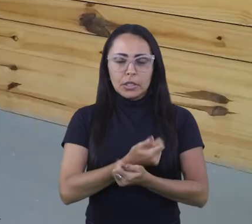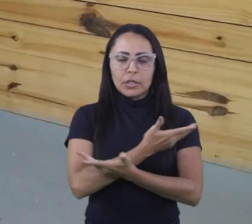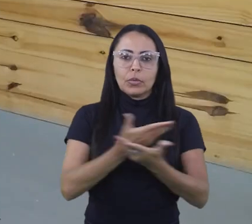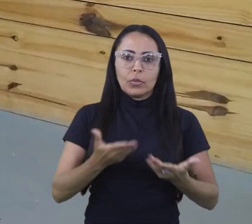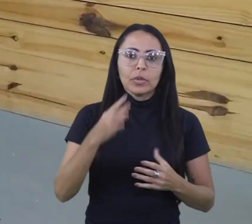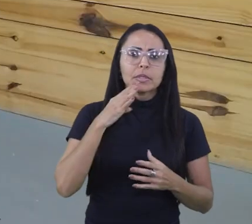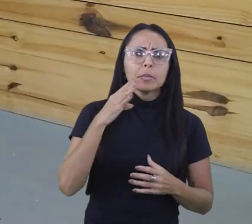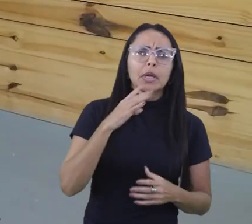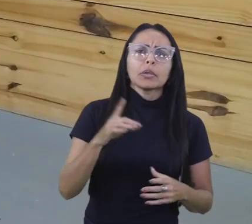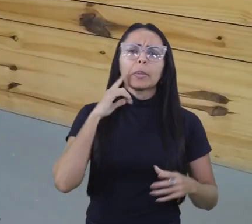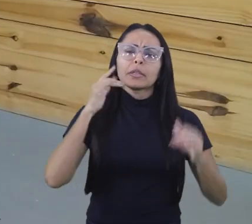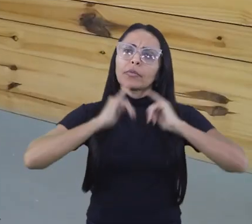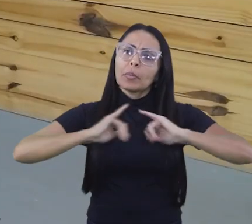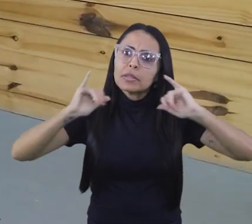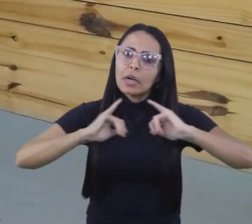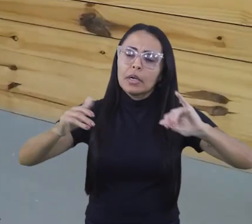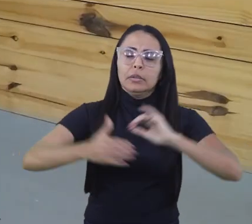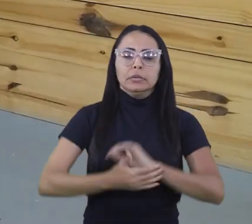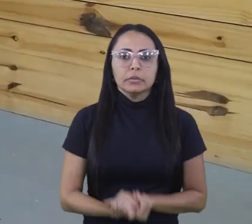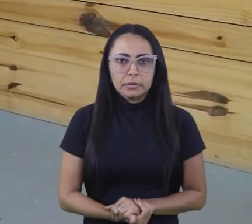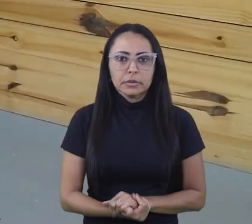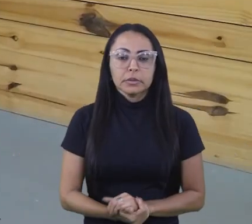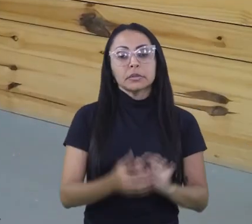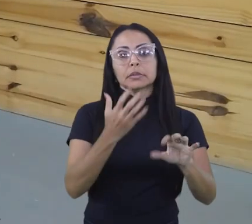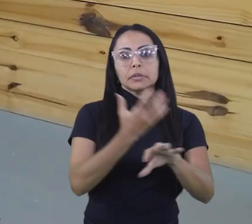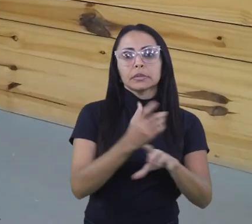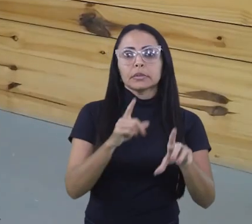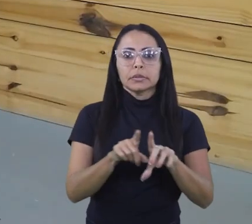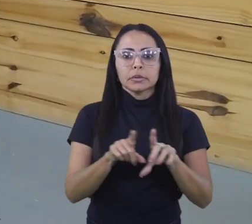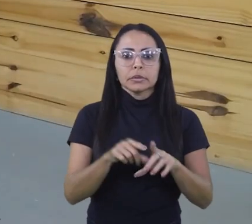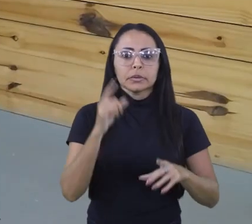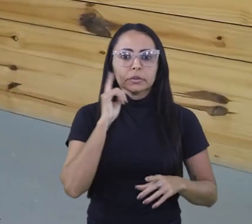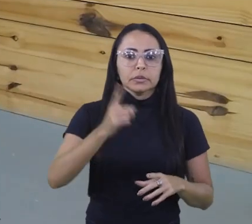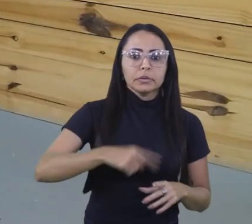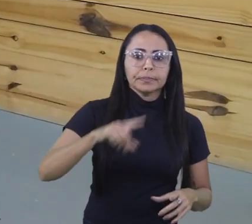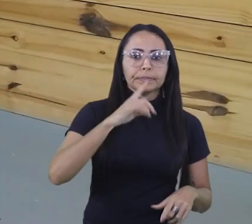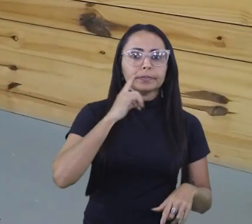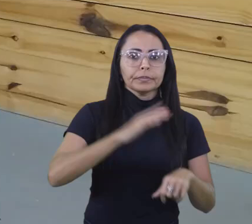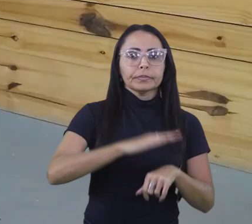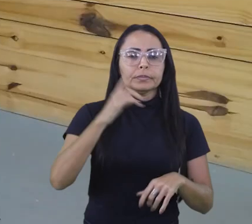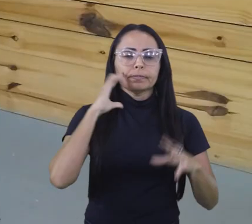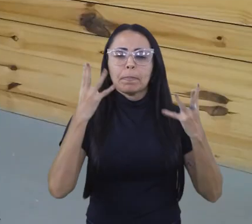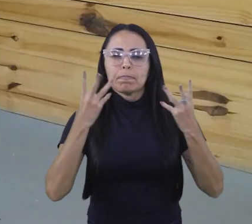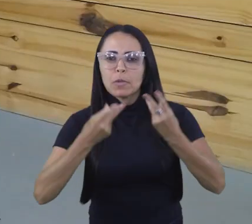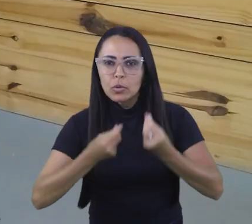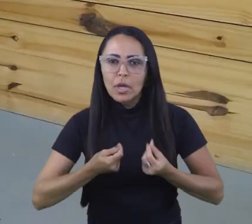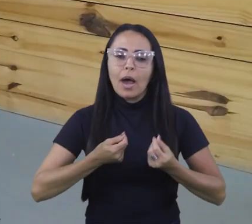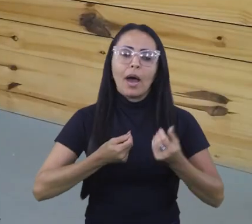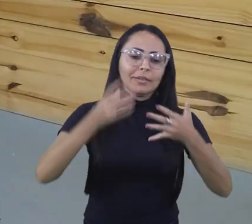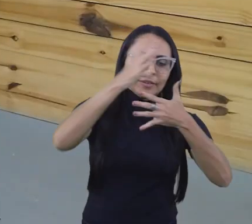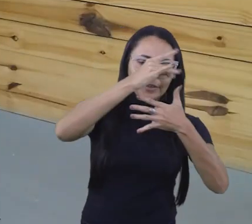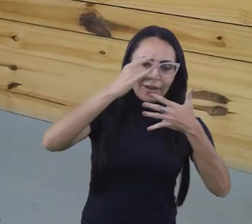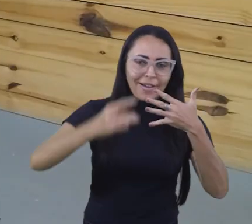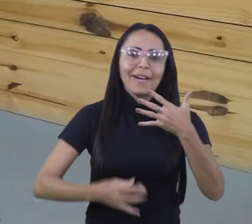informação, organização da informação, disciplinas, né? Que vão, né, sendo mais esmiuçadas, mais detalhadas, tá